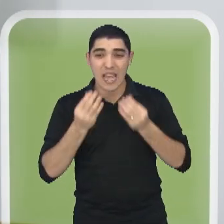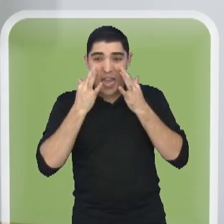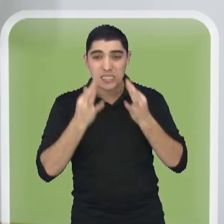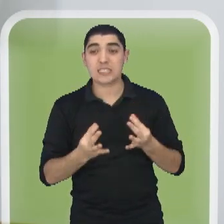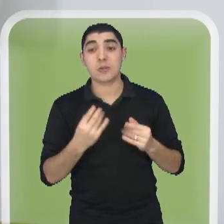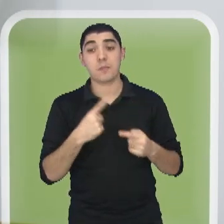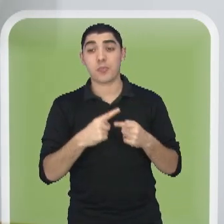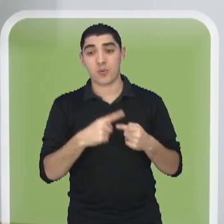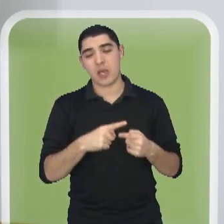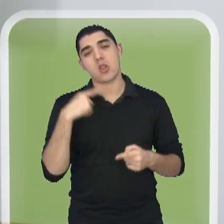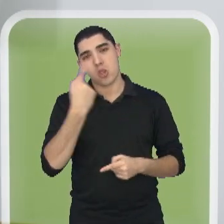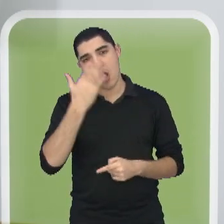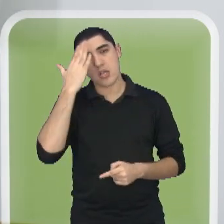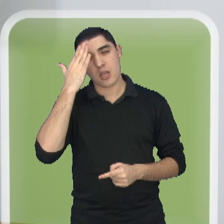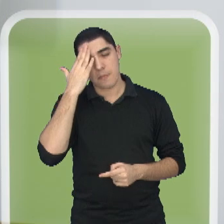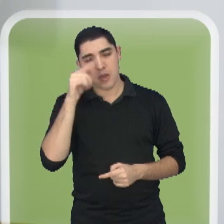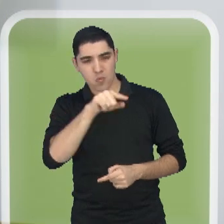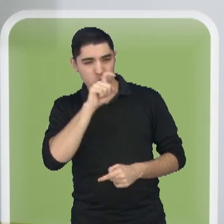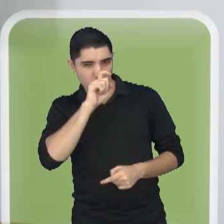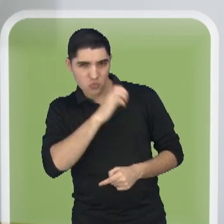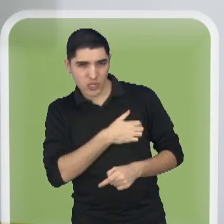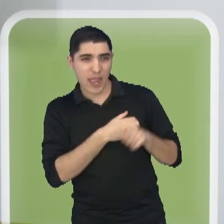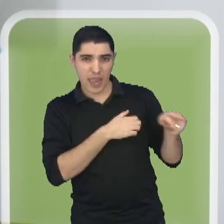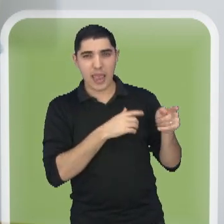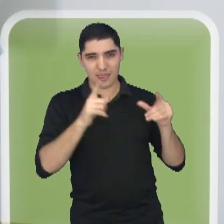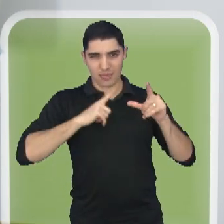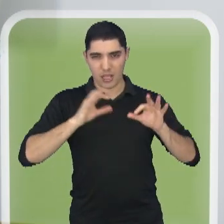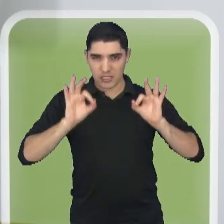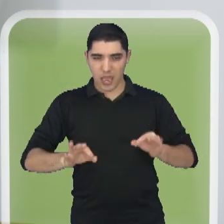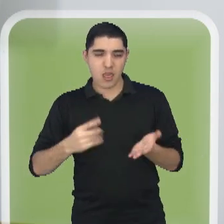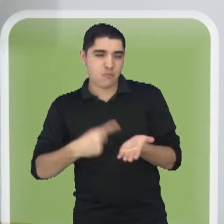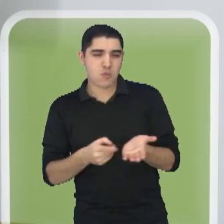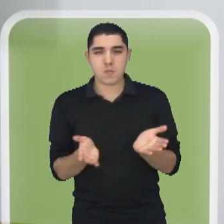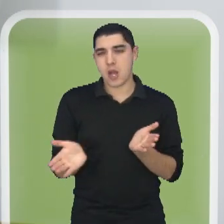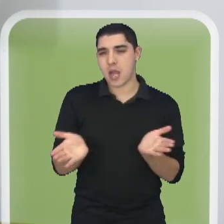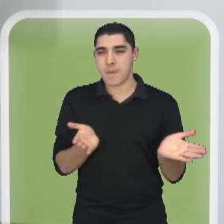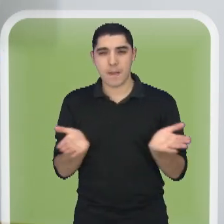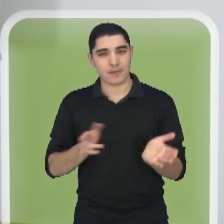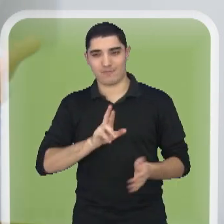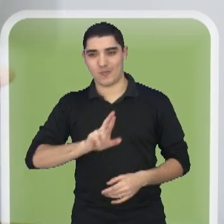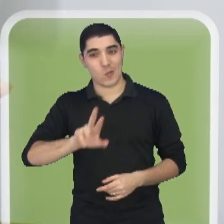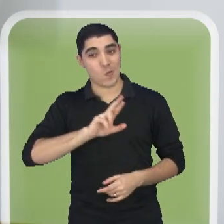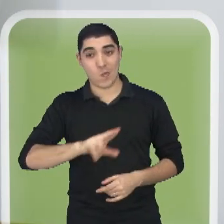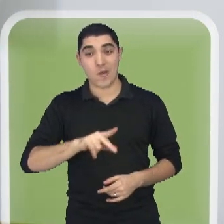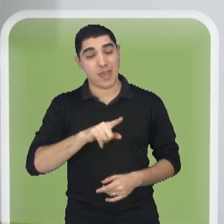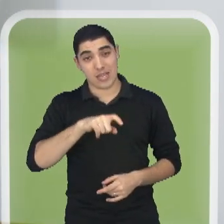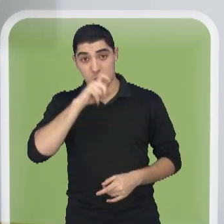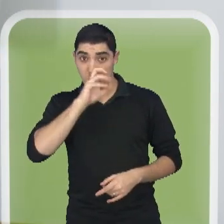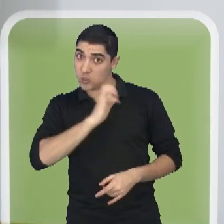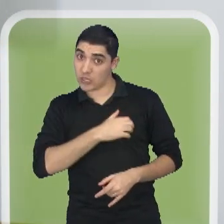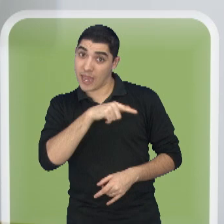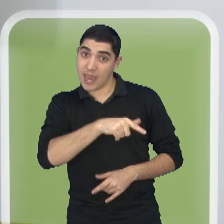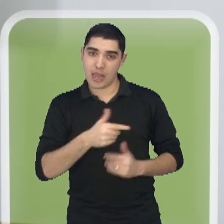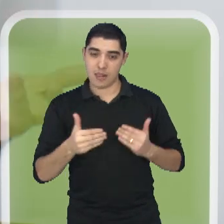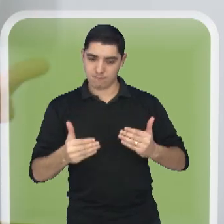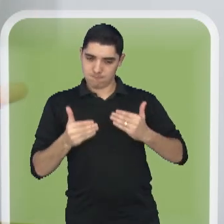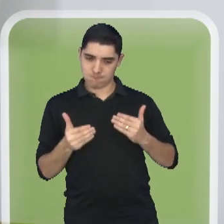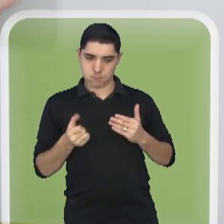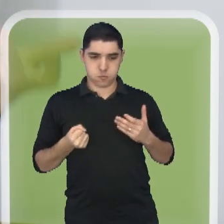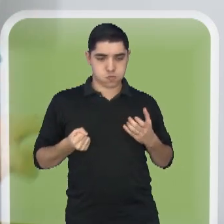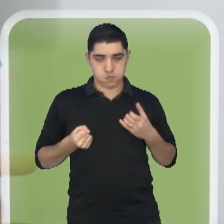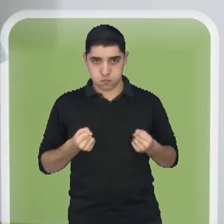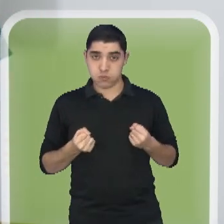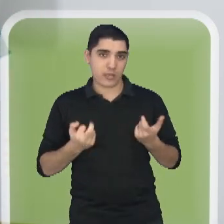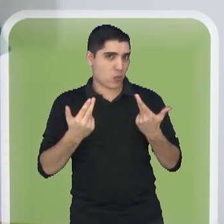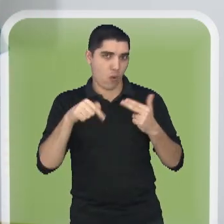José não propõe tanto o jogo, né? Ele é mais a questão de sair para o contra-ataque. E assim foi o campeonato